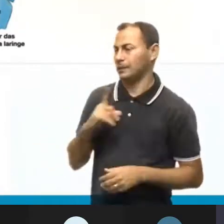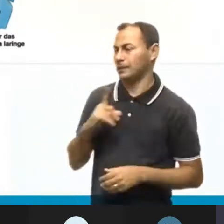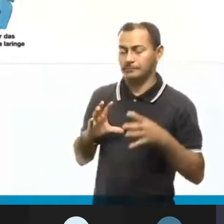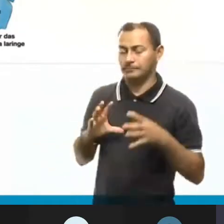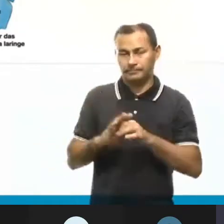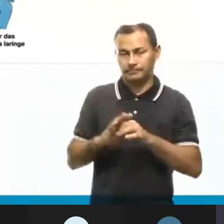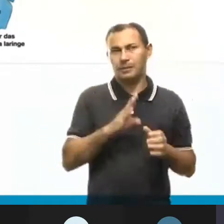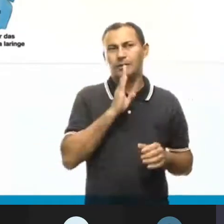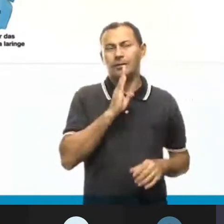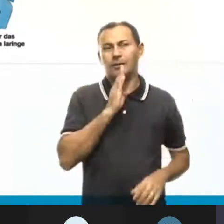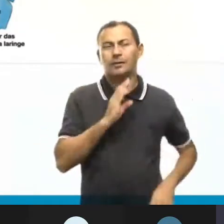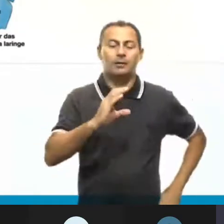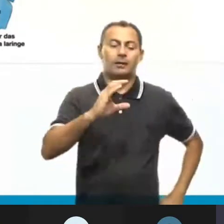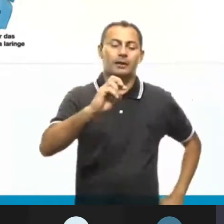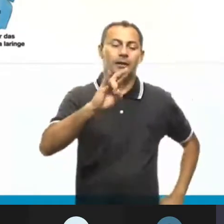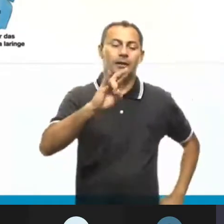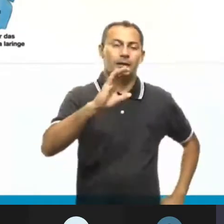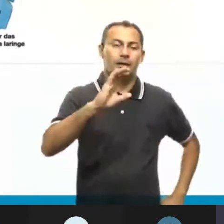este ligamento que é chamado de